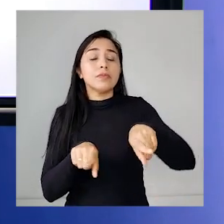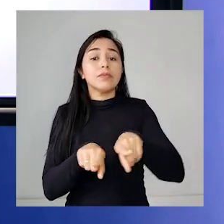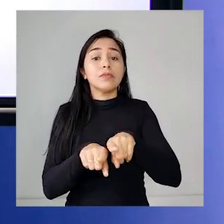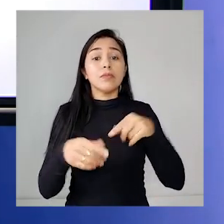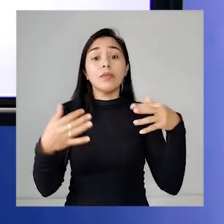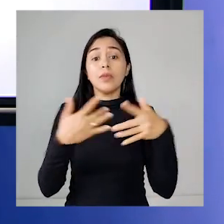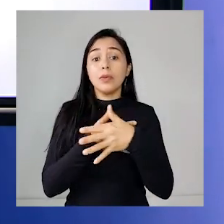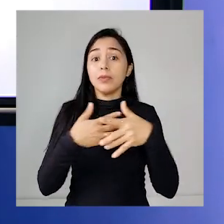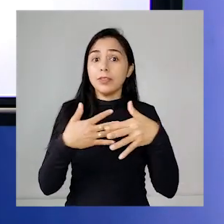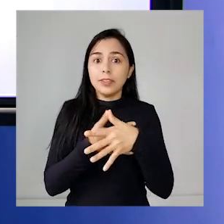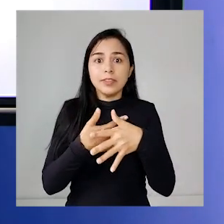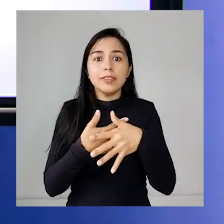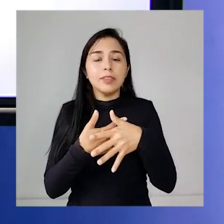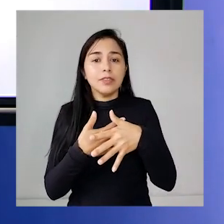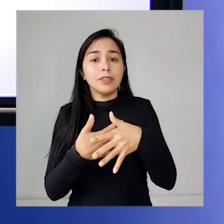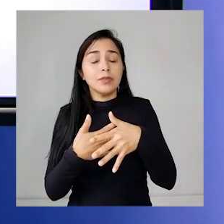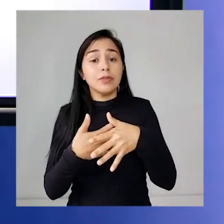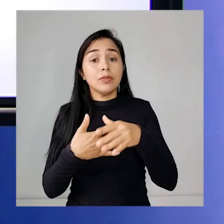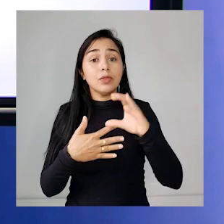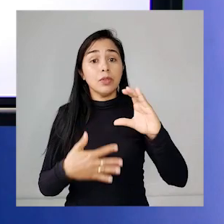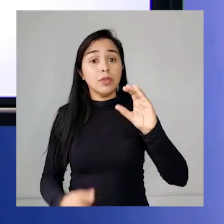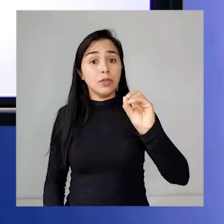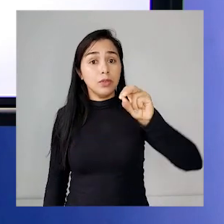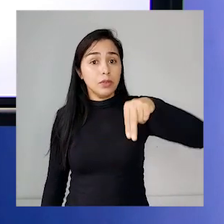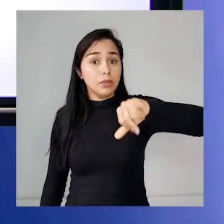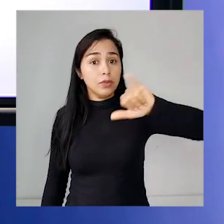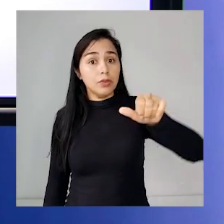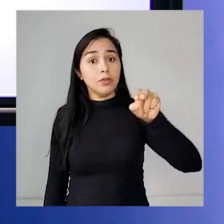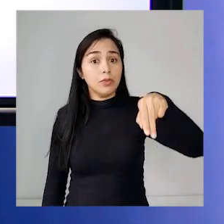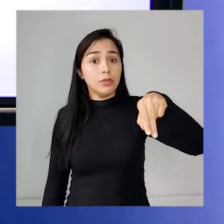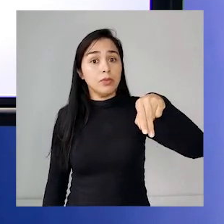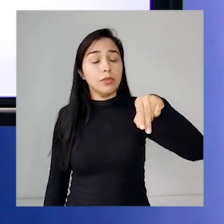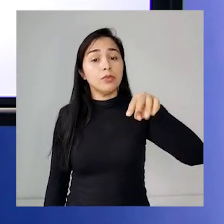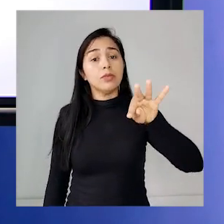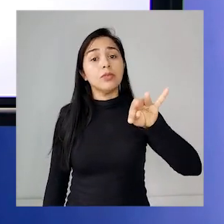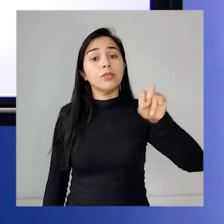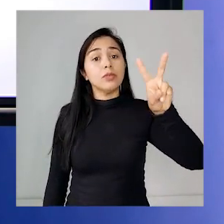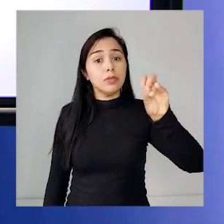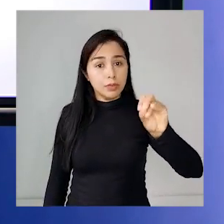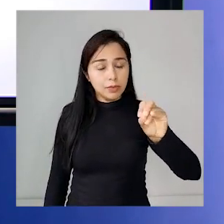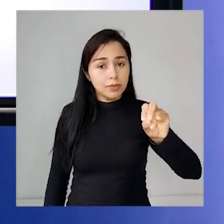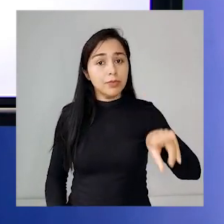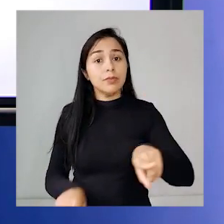propriamente dito frouxo, tecido ósseo, formando mesmo a estrutura do órgão do